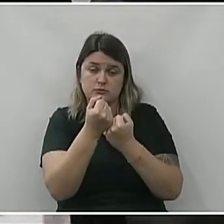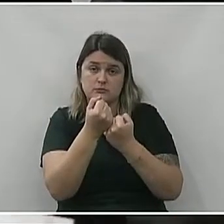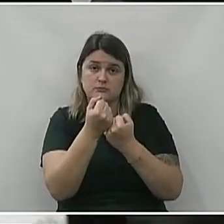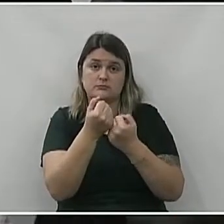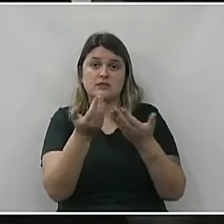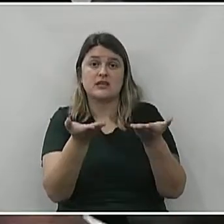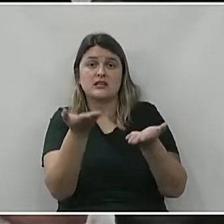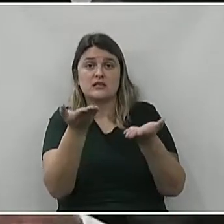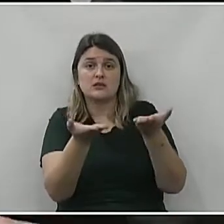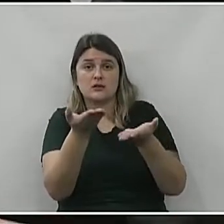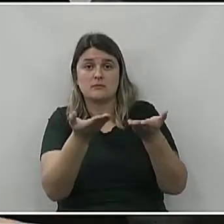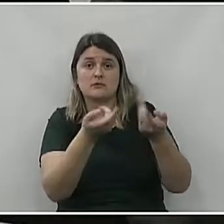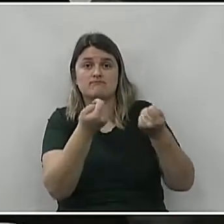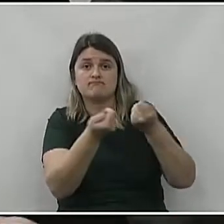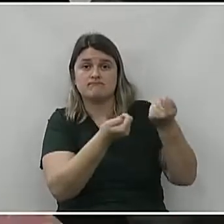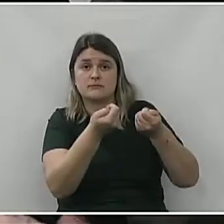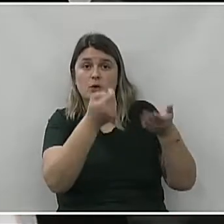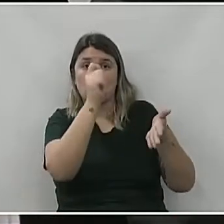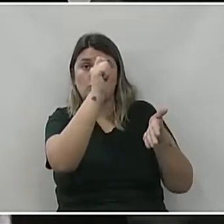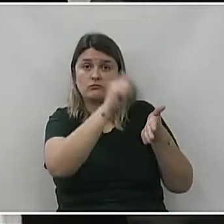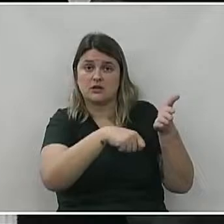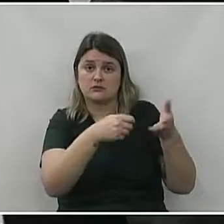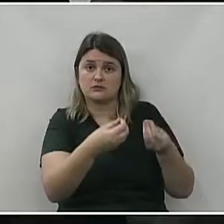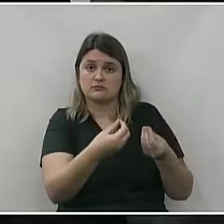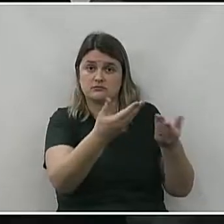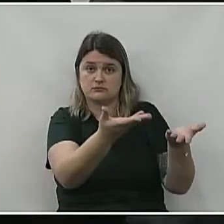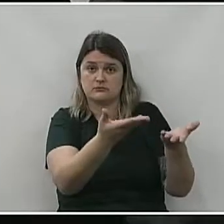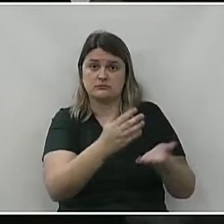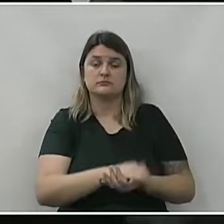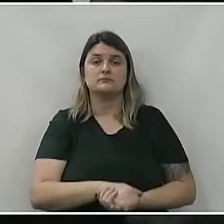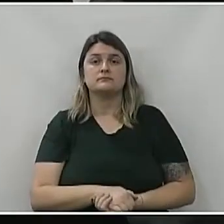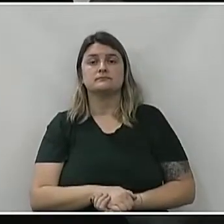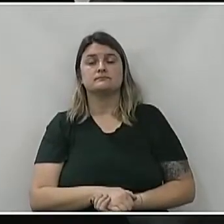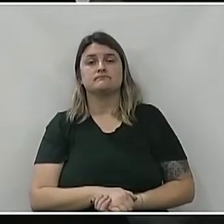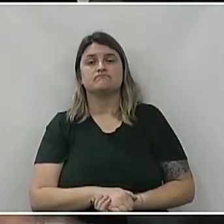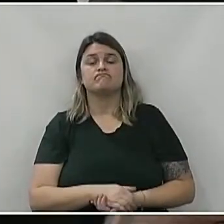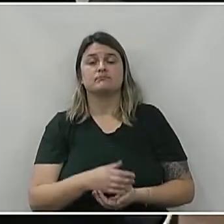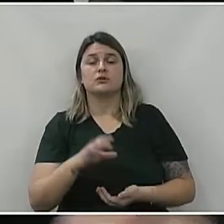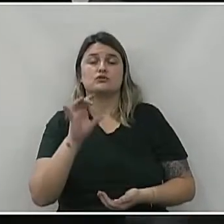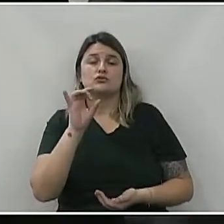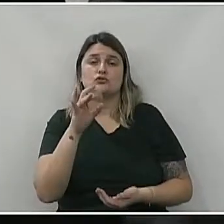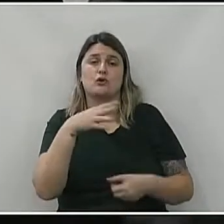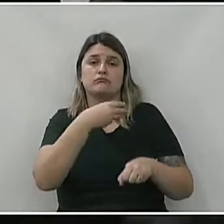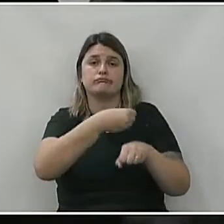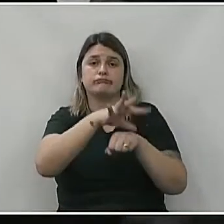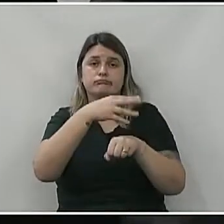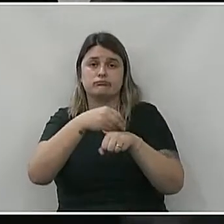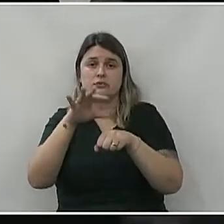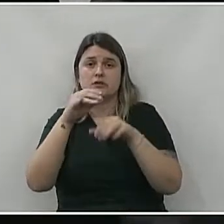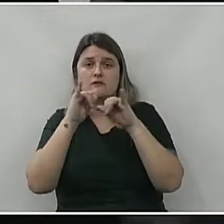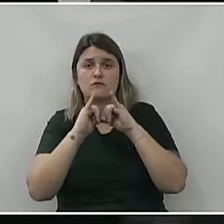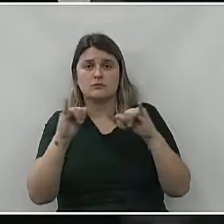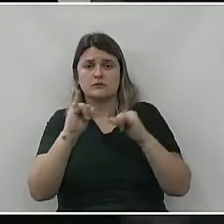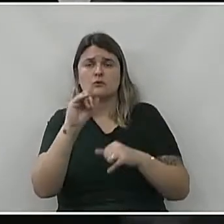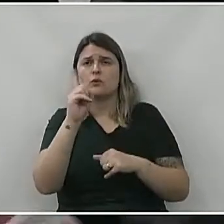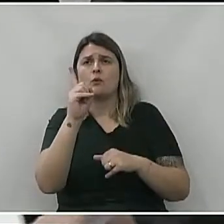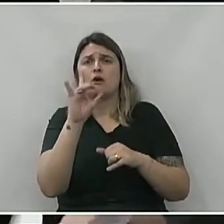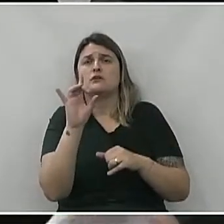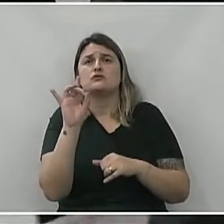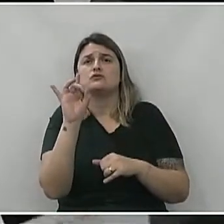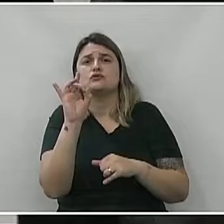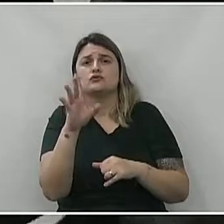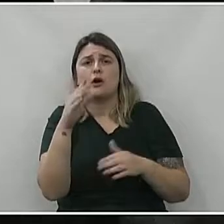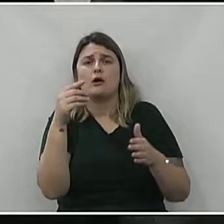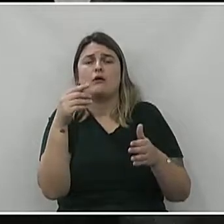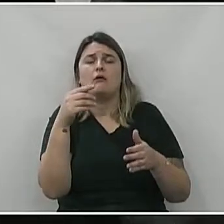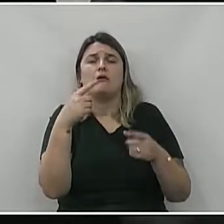concedente o equilíbrio econômico-financeiro do contrato de concessão. Então, pessoal, é isso que eu quero trazer a vocês, não simplesmente só